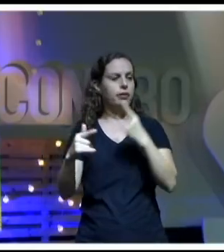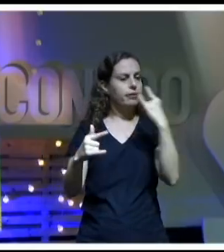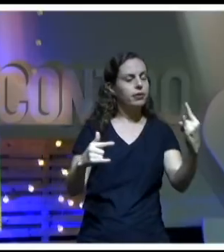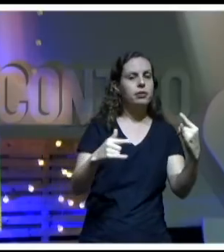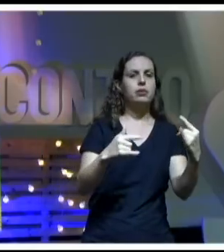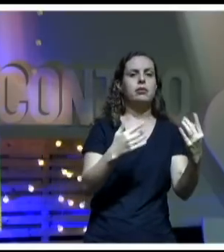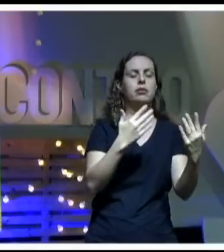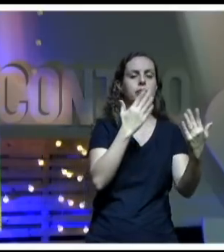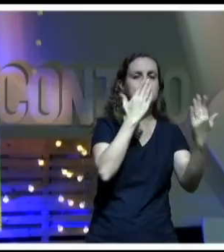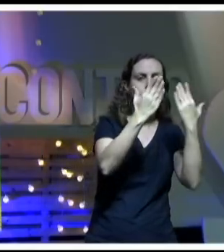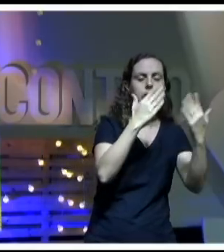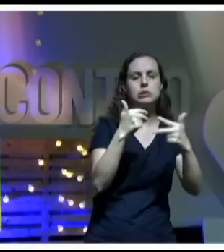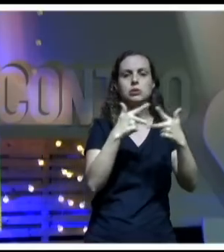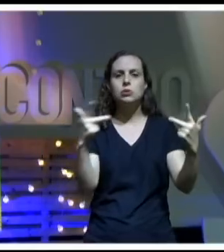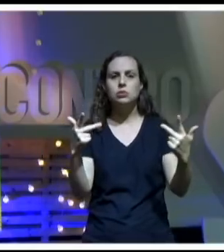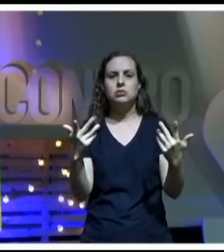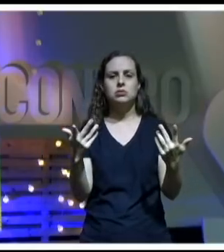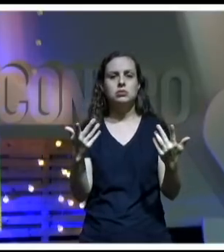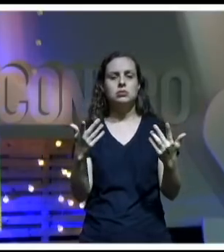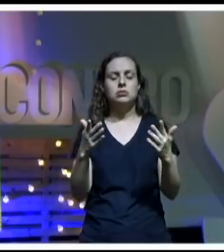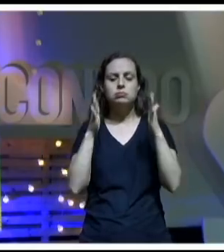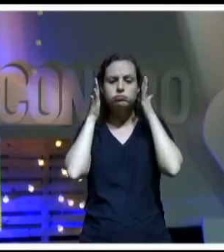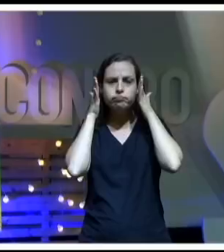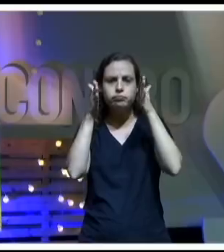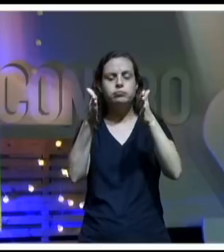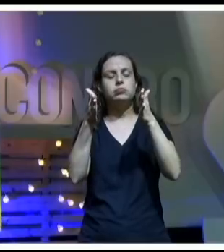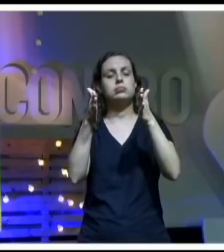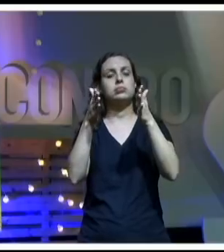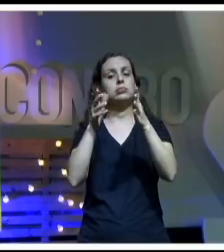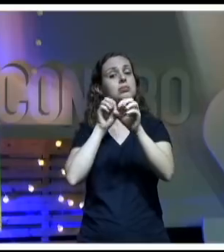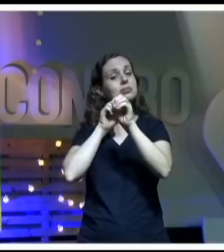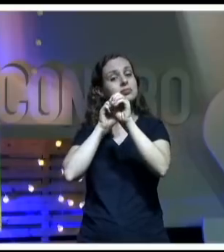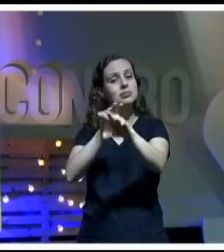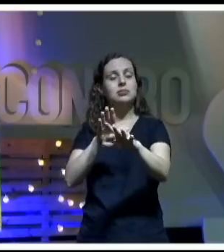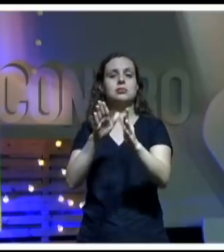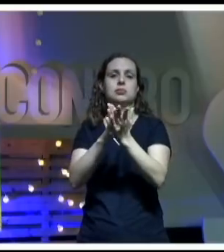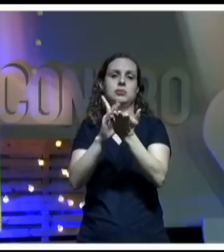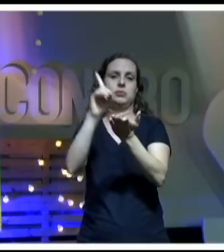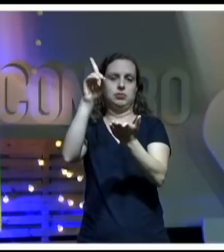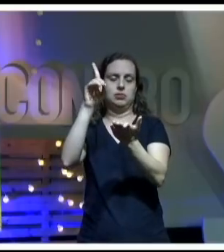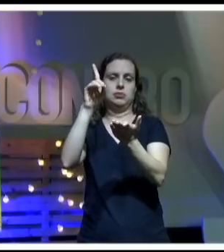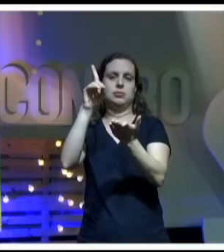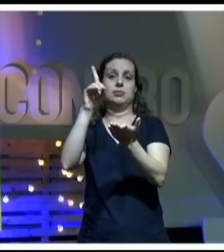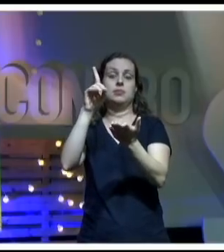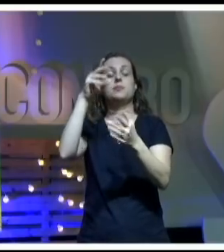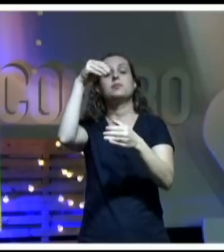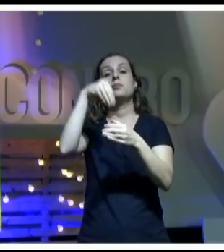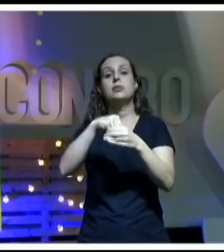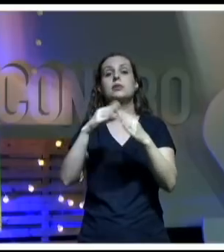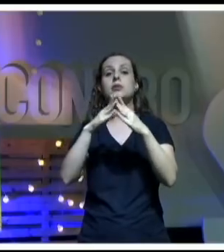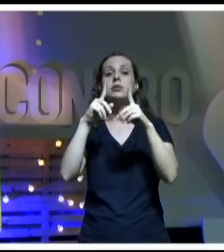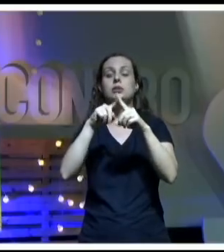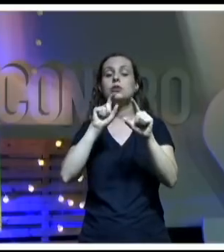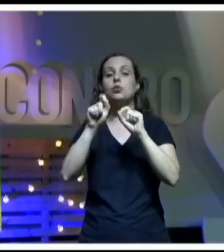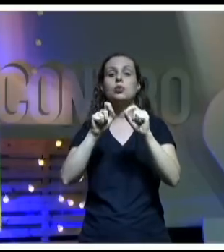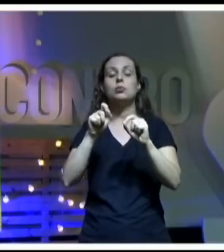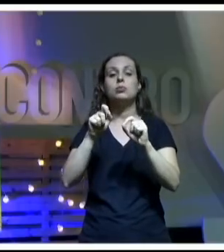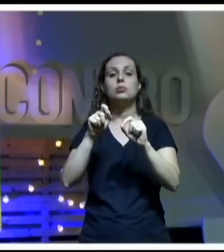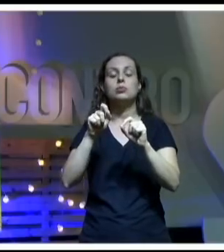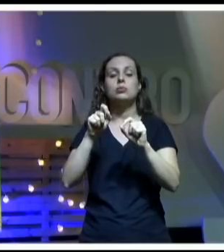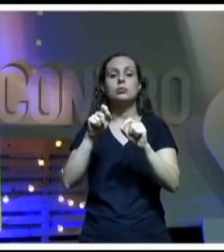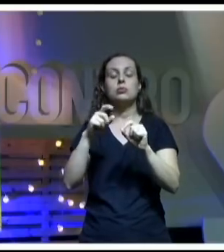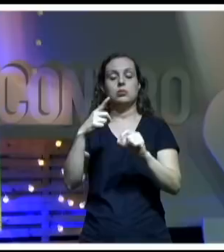dessa espécie de pastor e teólogo é vital para a saúde da igreja teólogos locais incorporam a doutrina para a